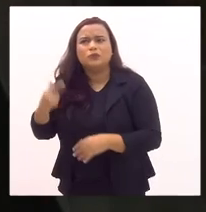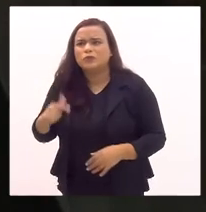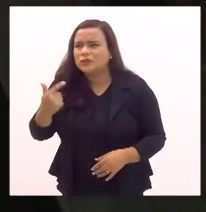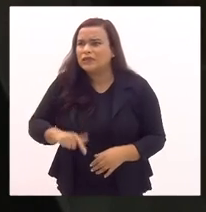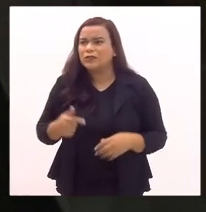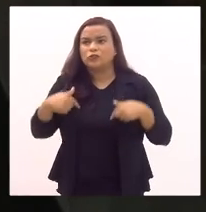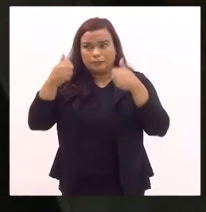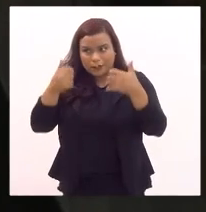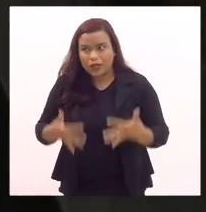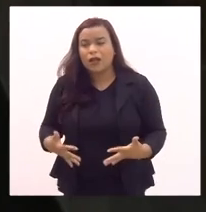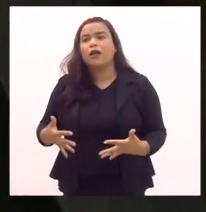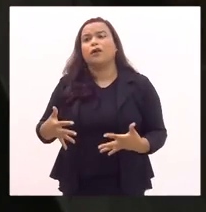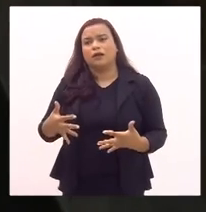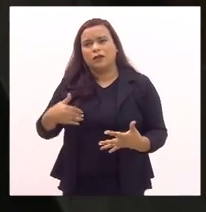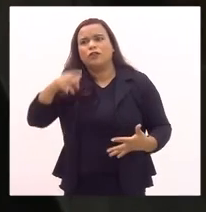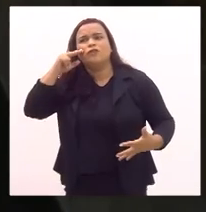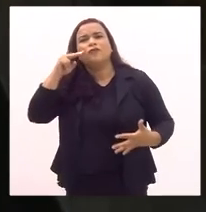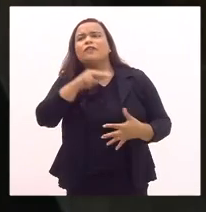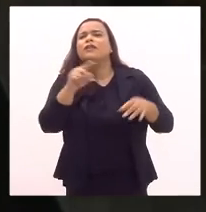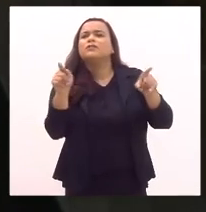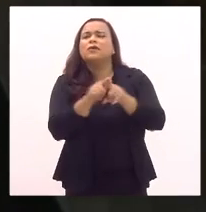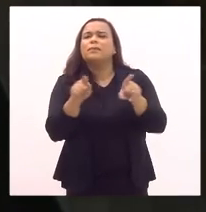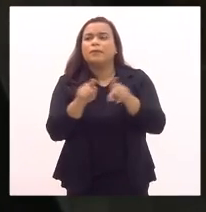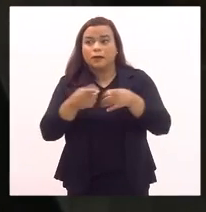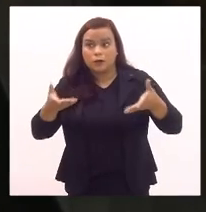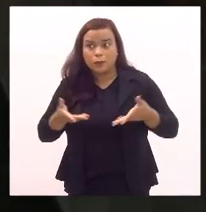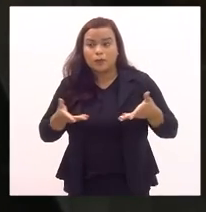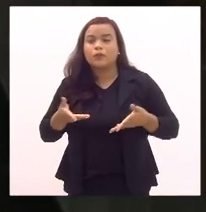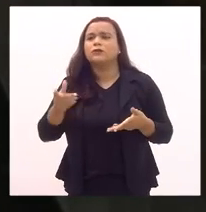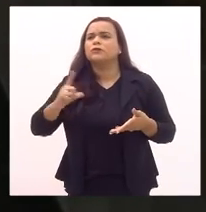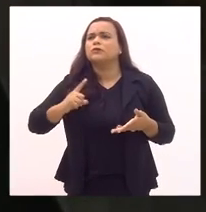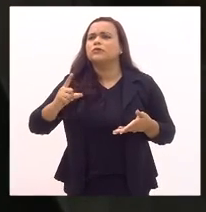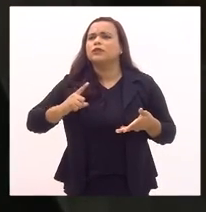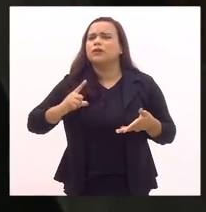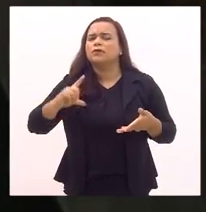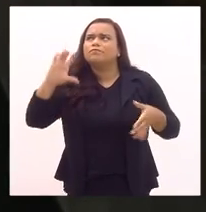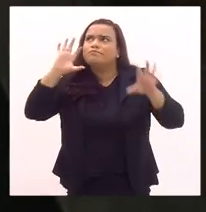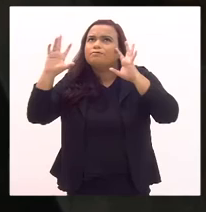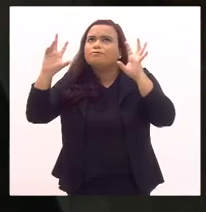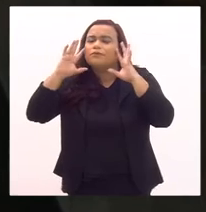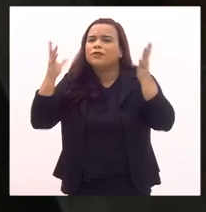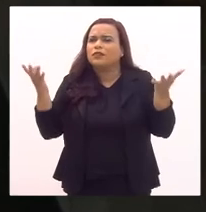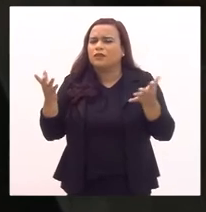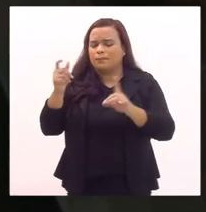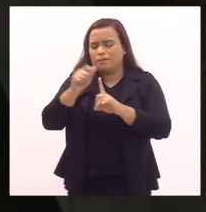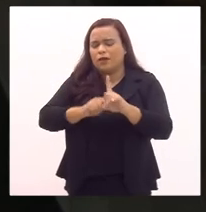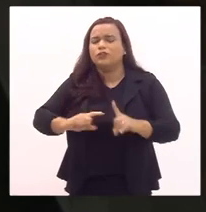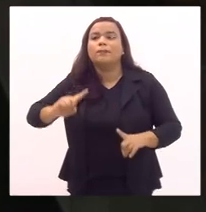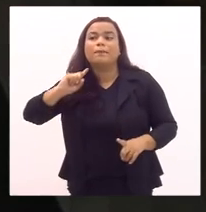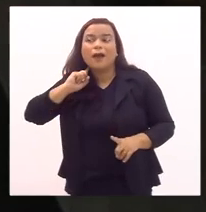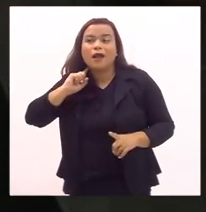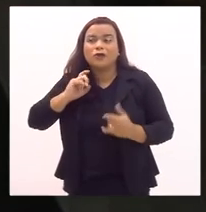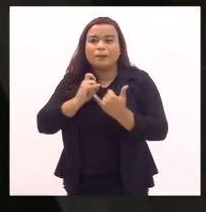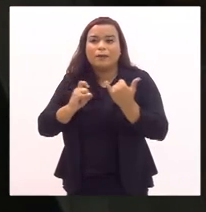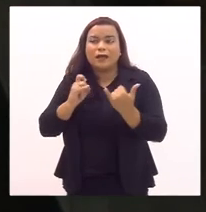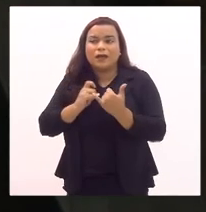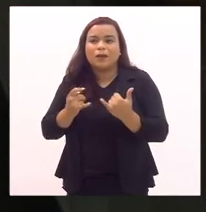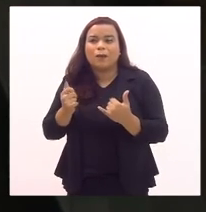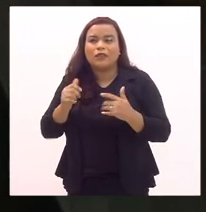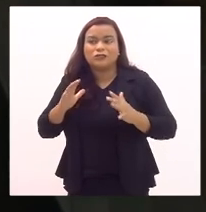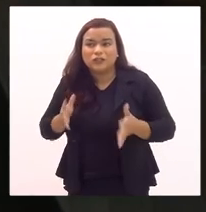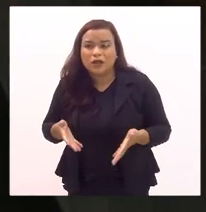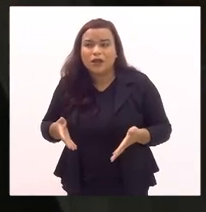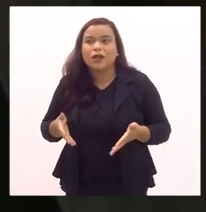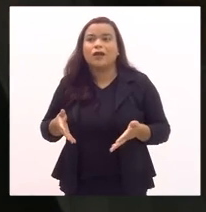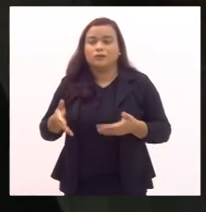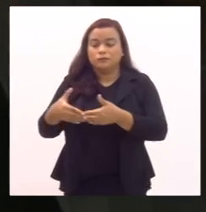dizer que entendo eu interpreto também nesse momento tá estamos em meados de Maio daqui alguns meses